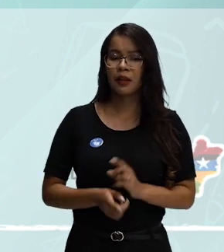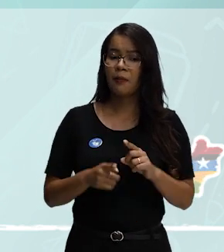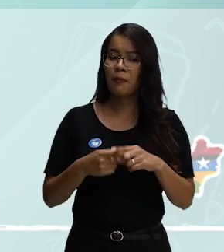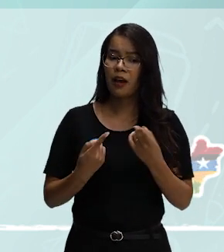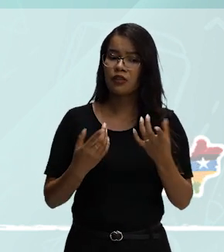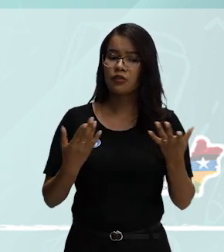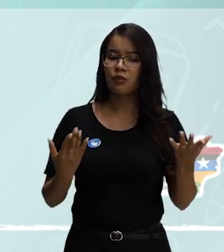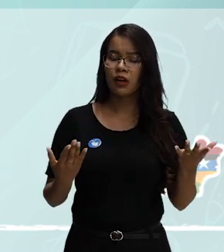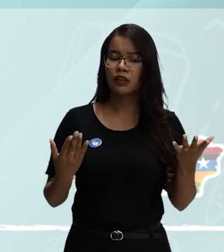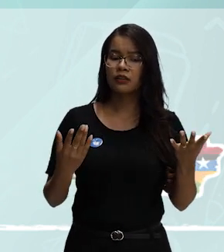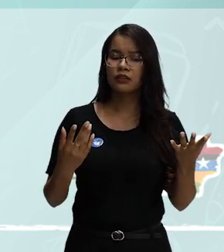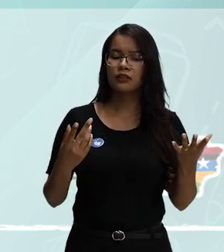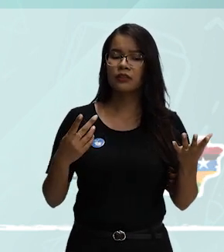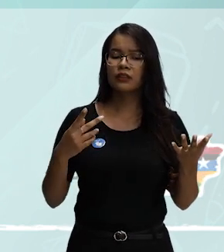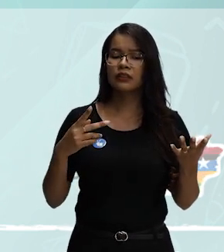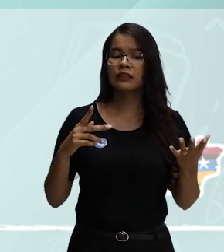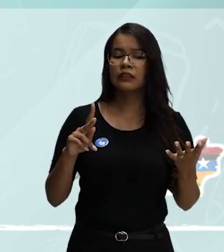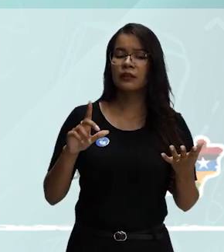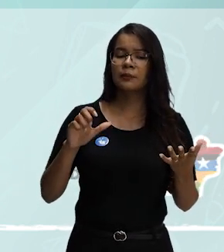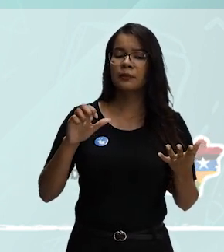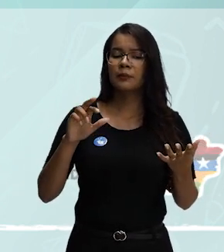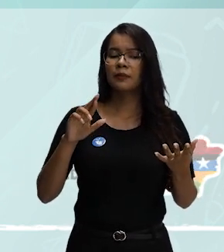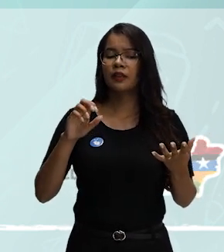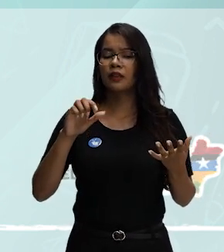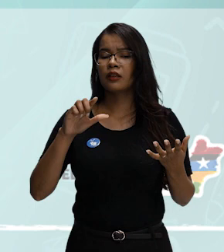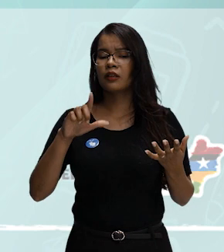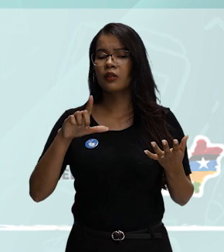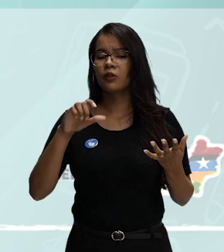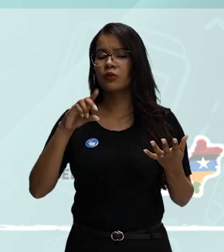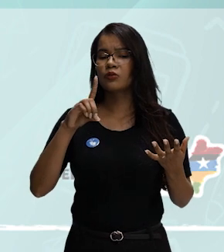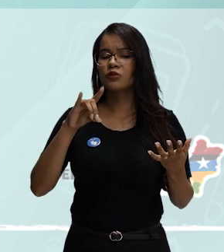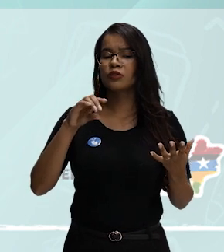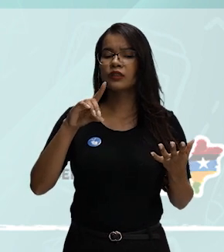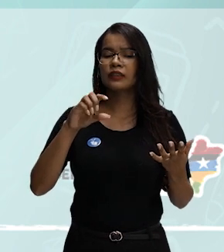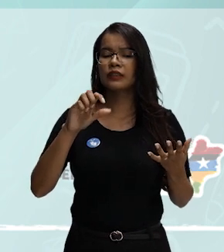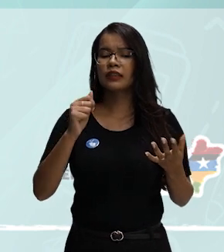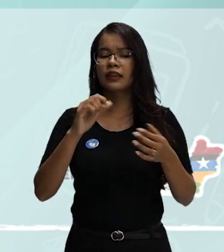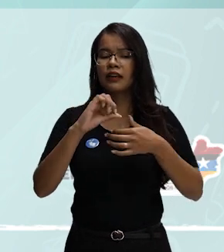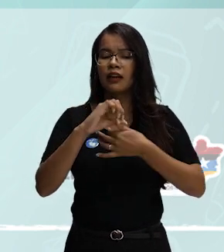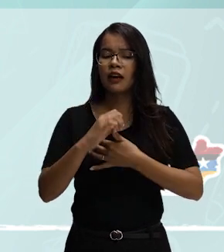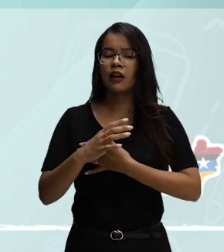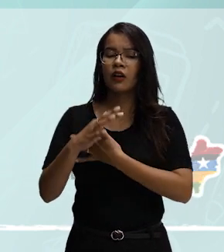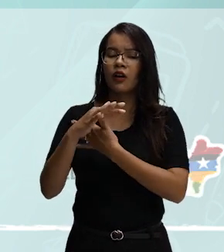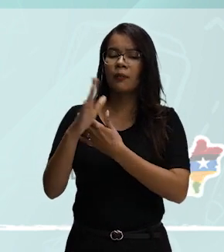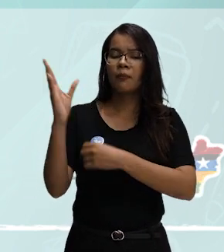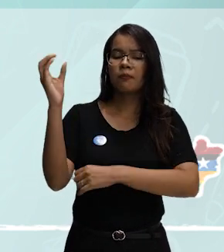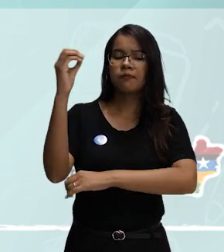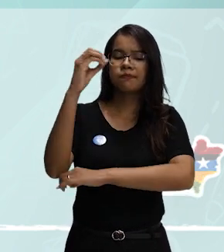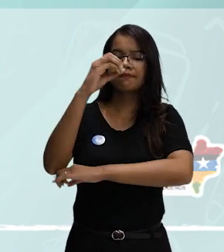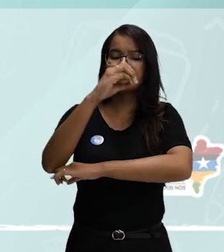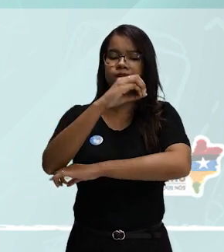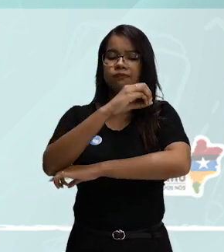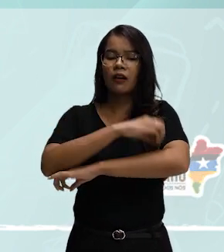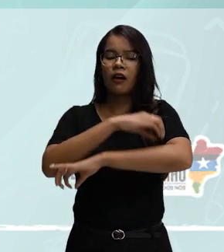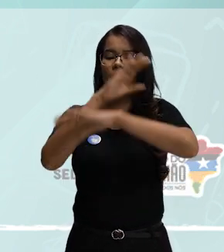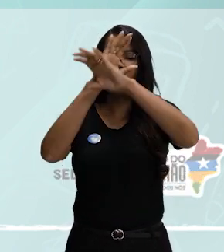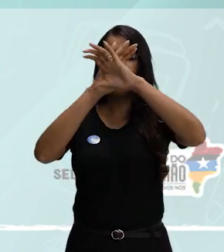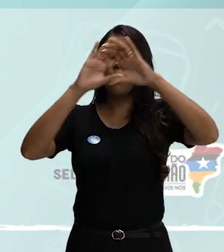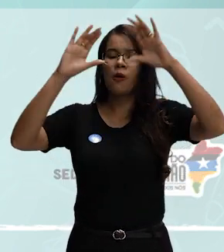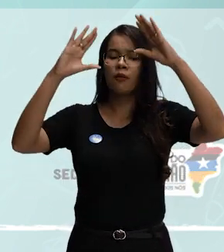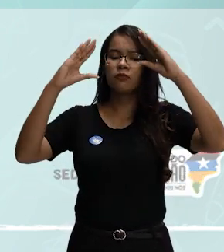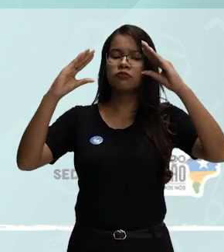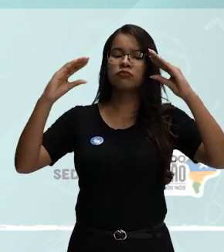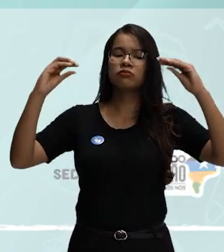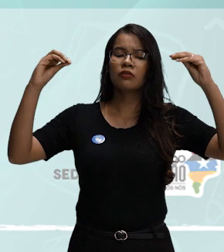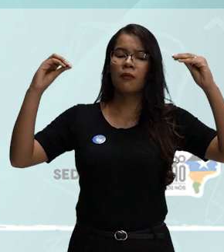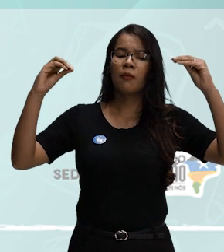quando preludia a ave da aurora e quando à meia-noite o céu repousa, arvoredos do bosque abri os ramos, deixai a lua